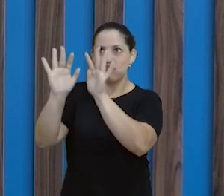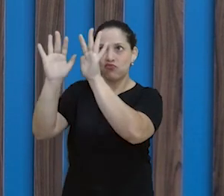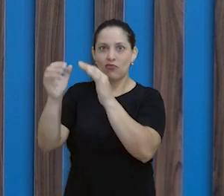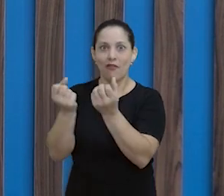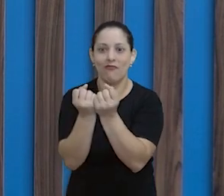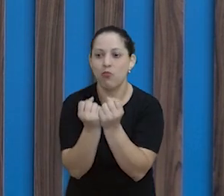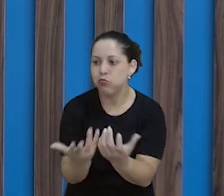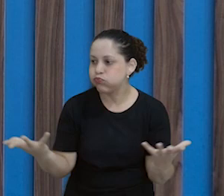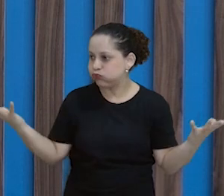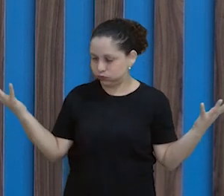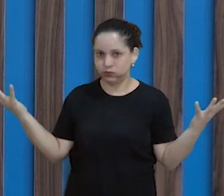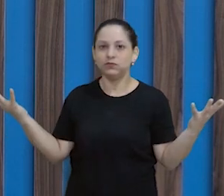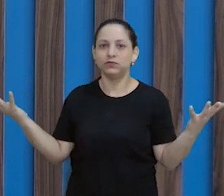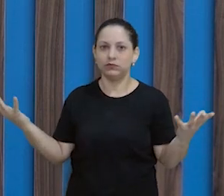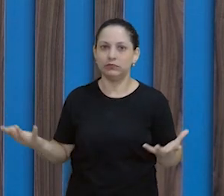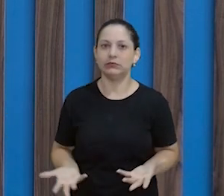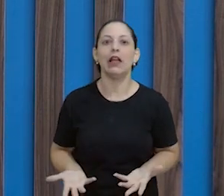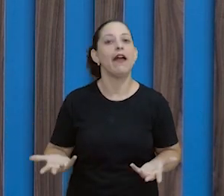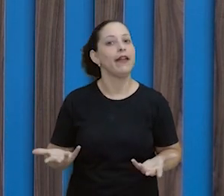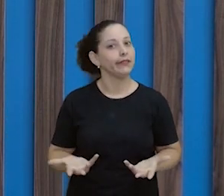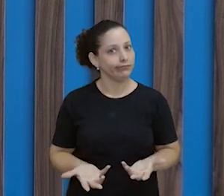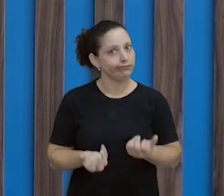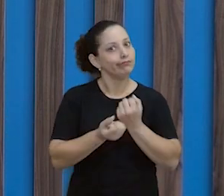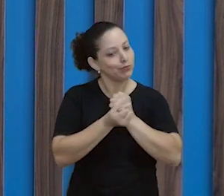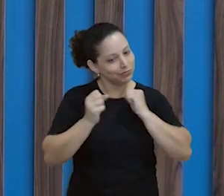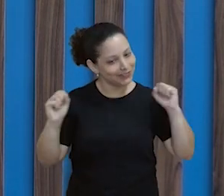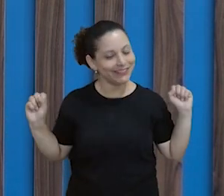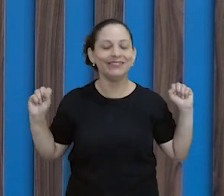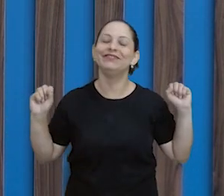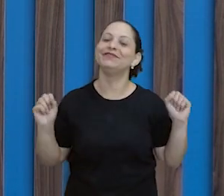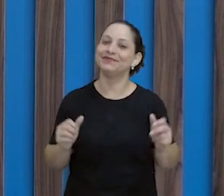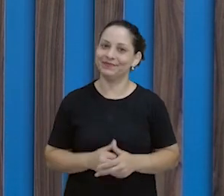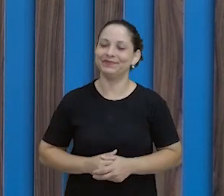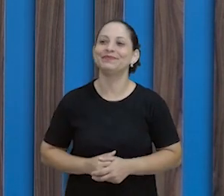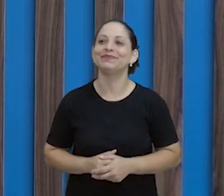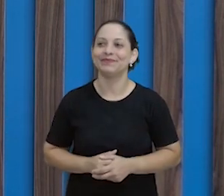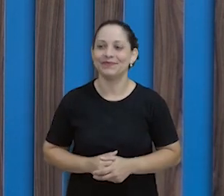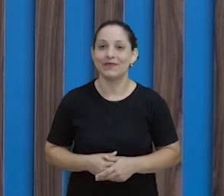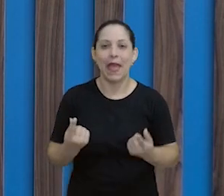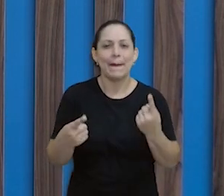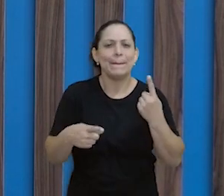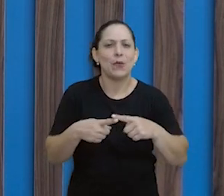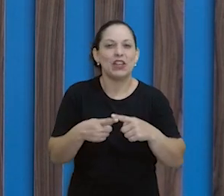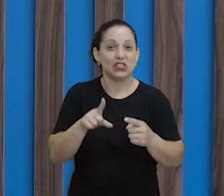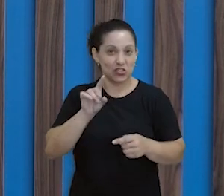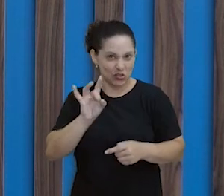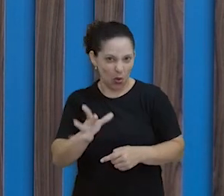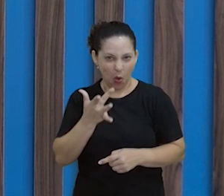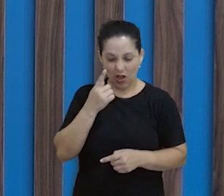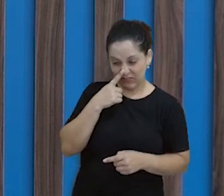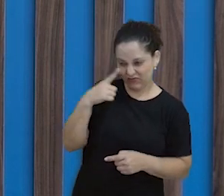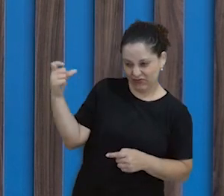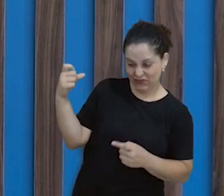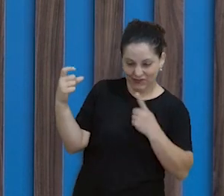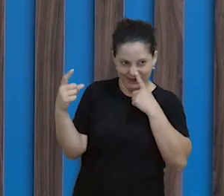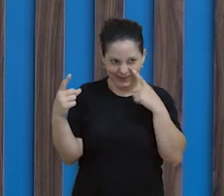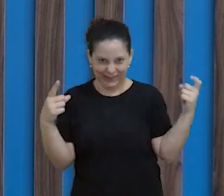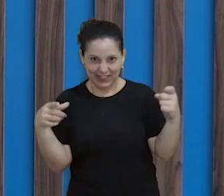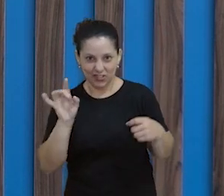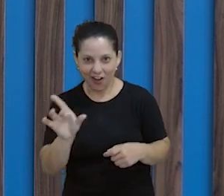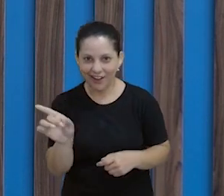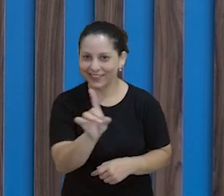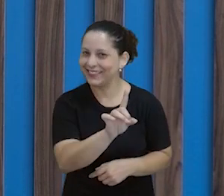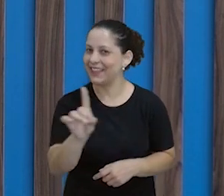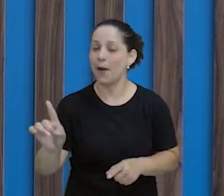ar seria insuportável, né, Carol? Não é insuportável em relação ao odor, não, gente, ao cheiro, não. É o que esse